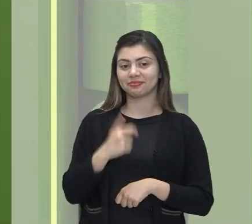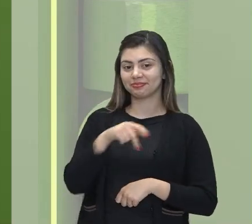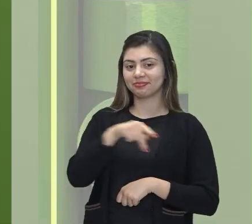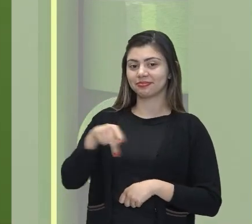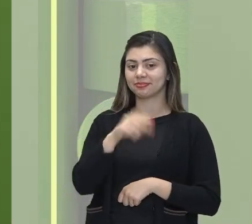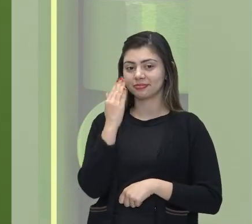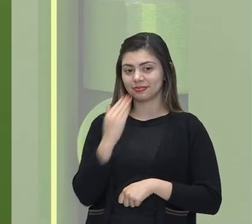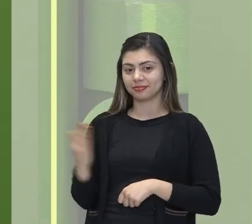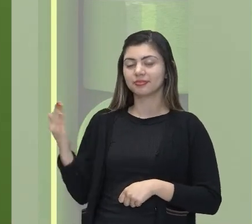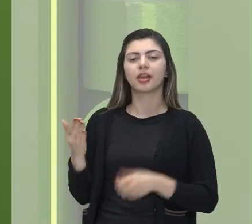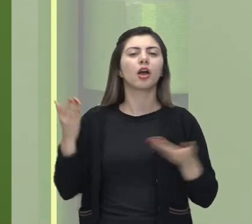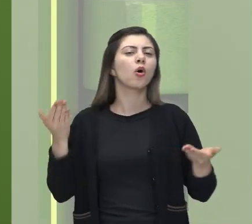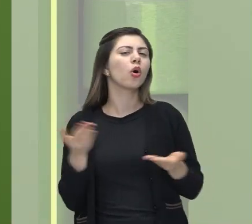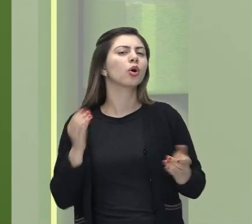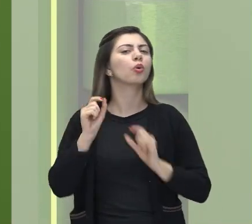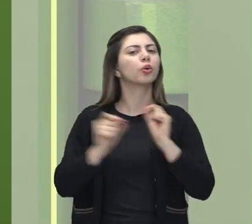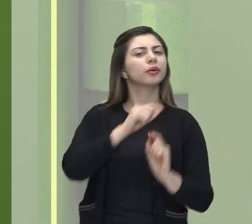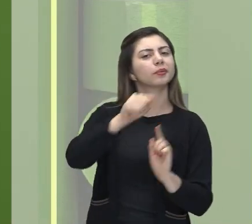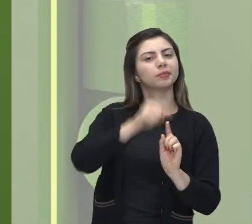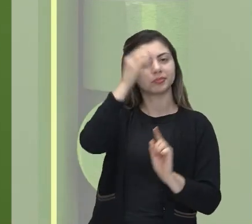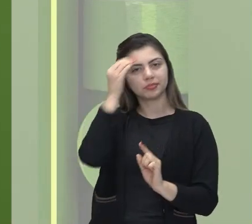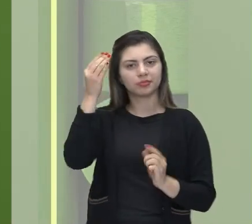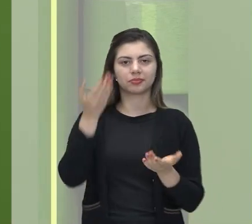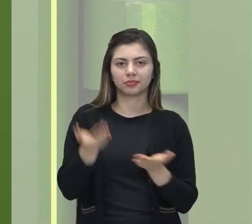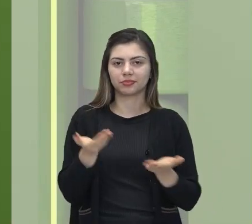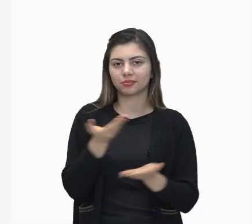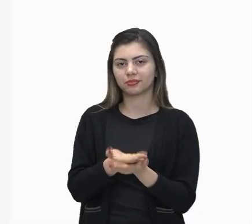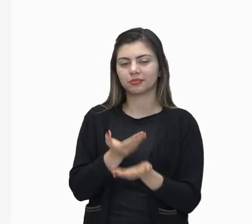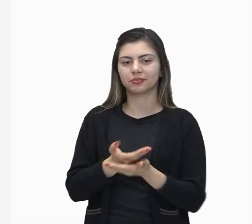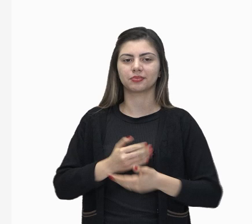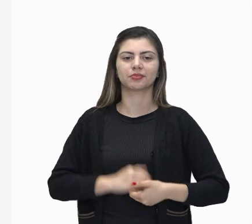e agora vamos ver qual é o objeto de conhecimento dessa nossa aula.